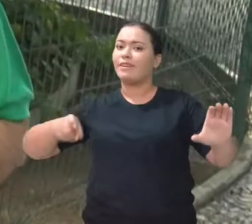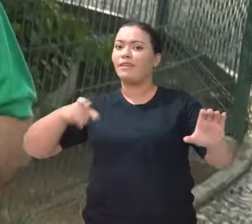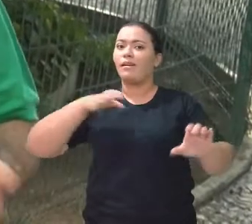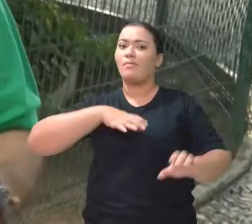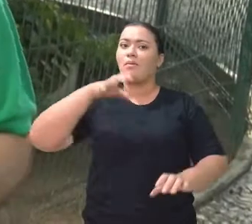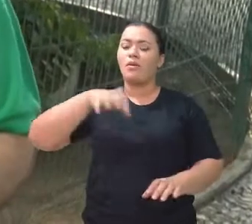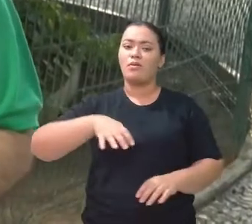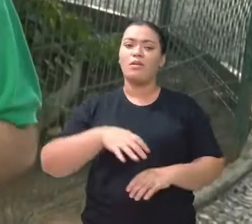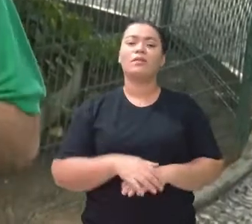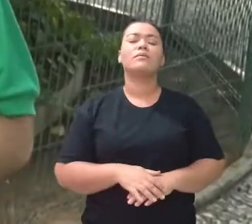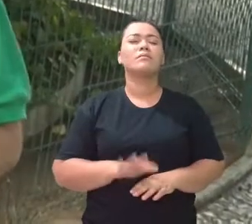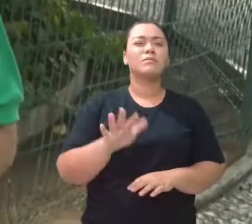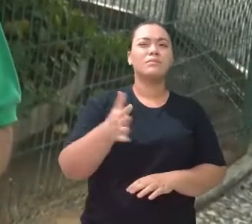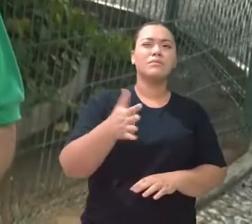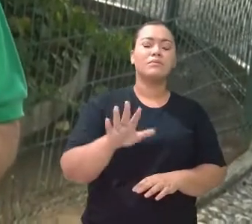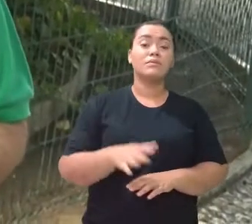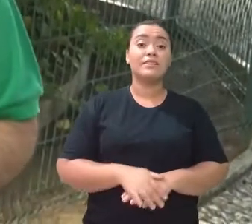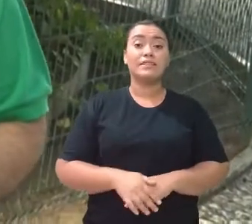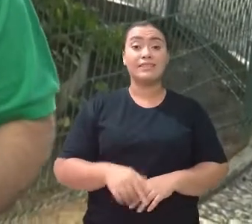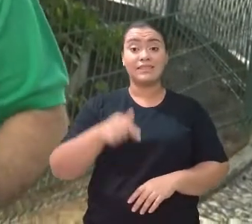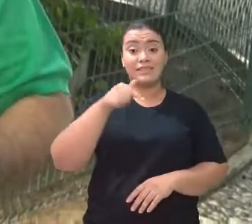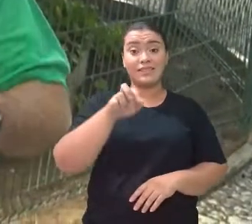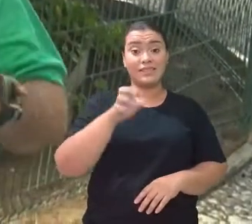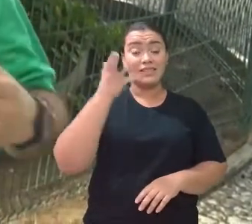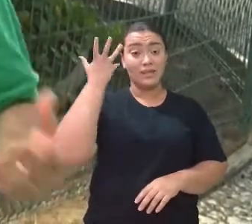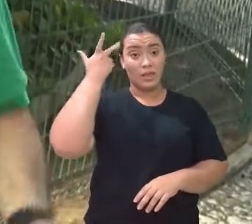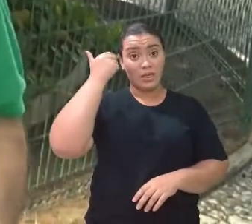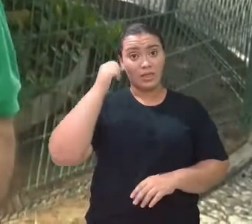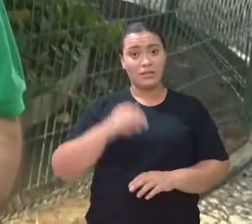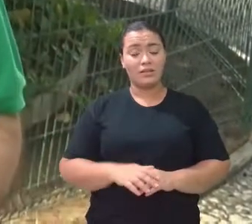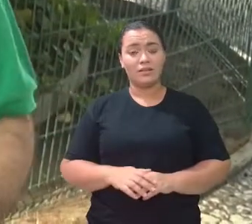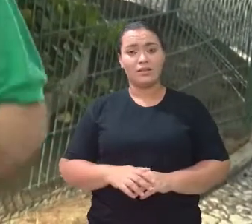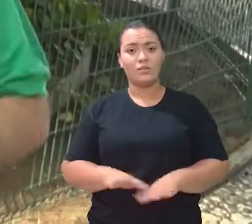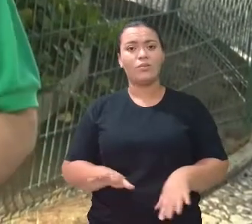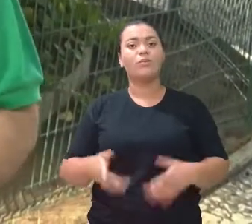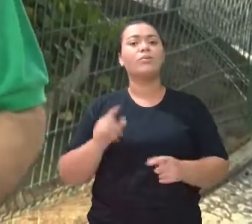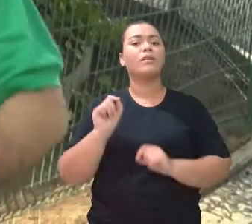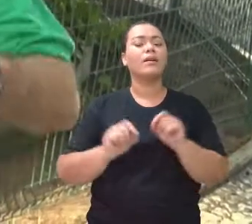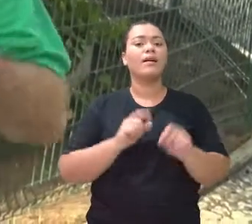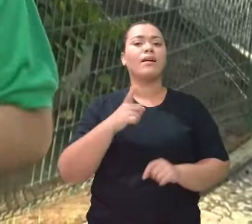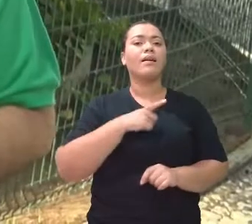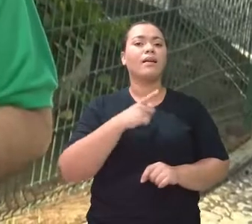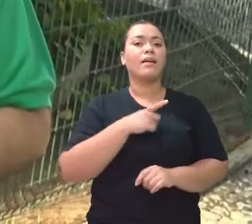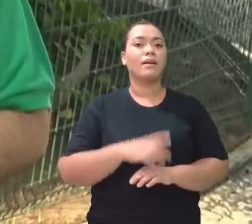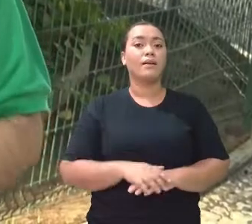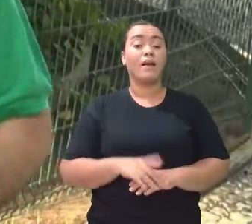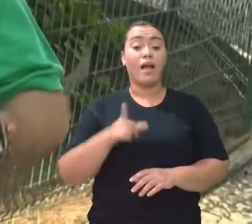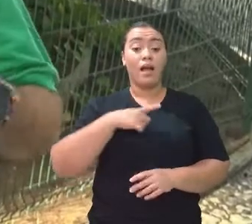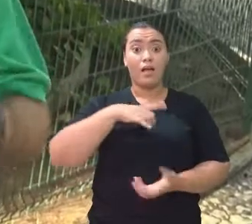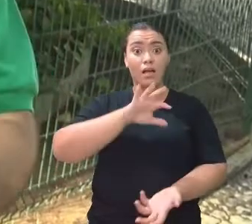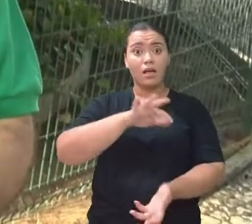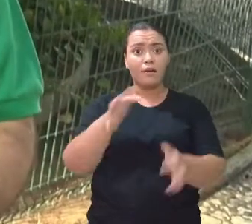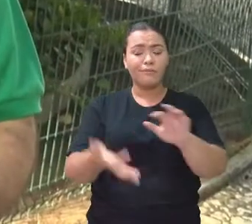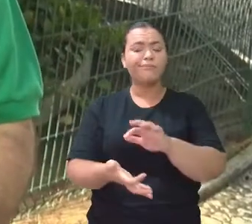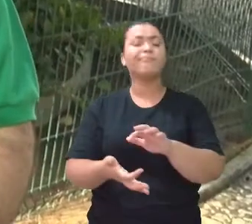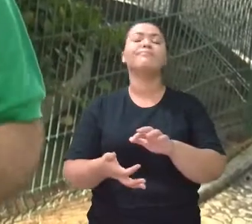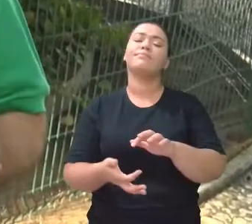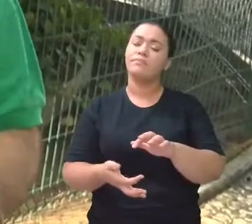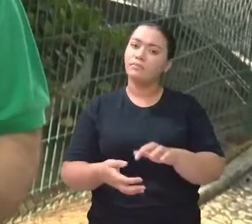Portugal por mais ou menos 75 dias, e o que nós vamos ter é que com a Revolução vão